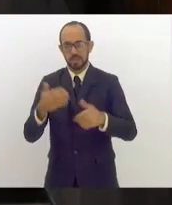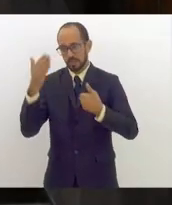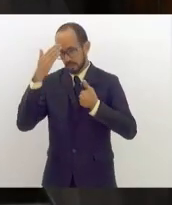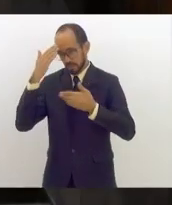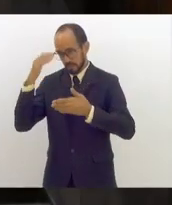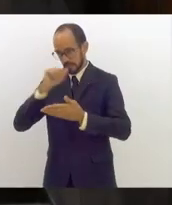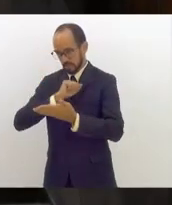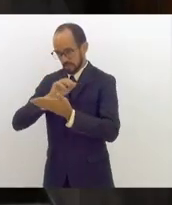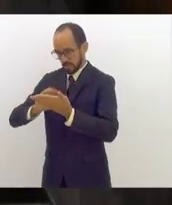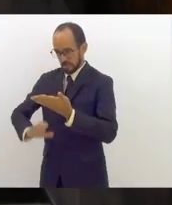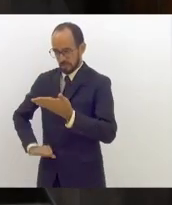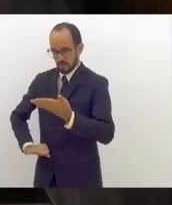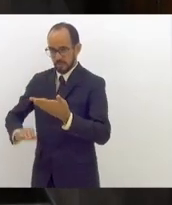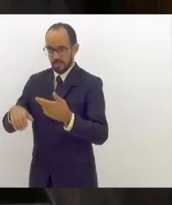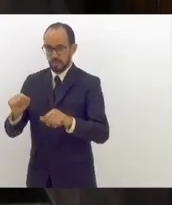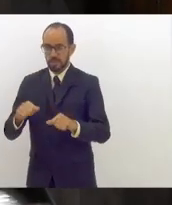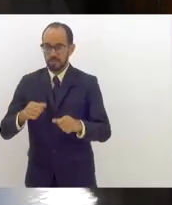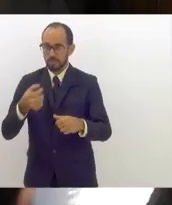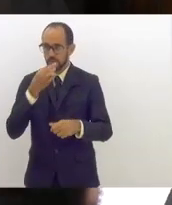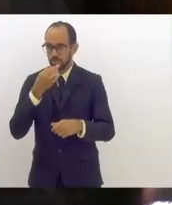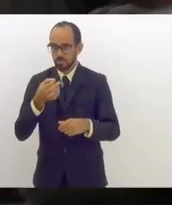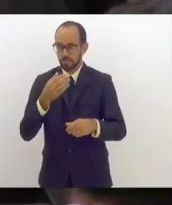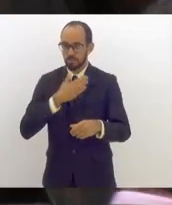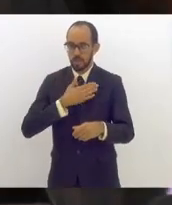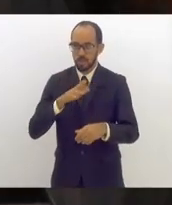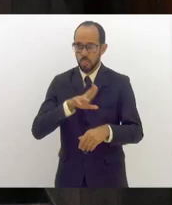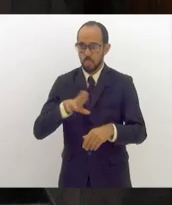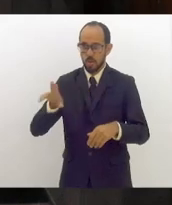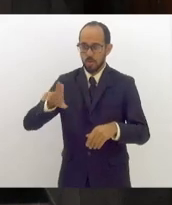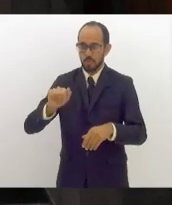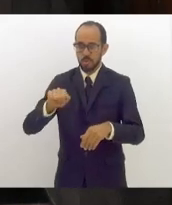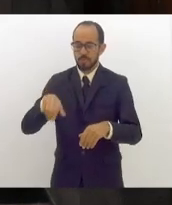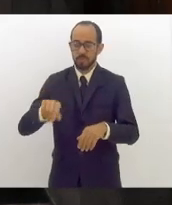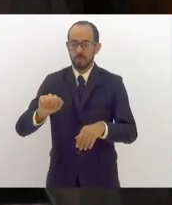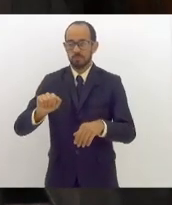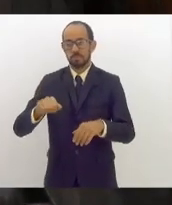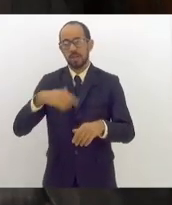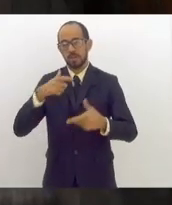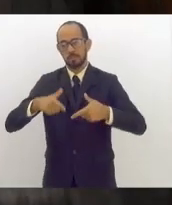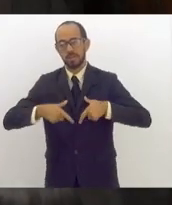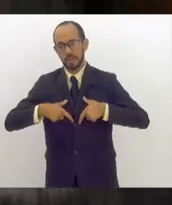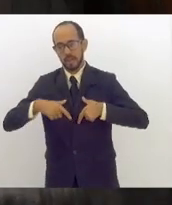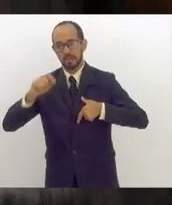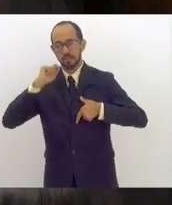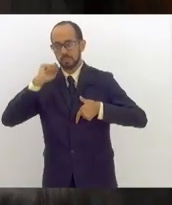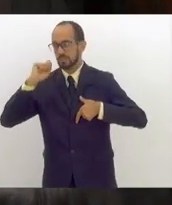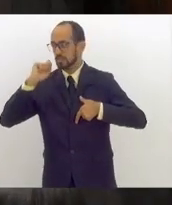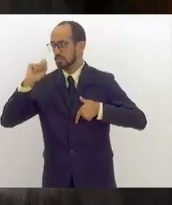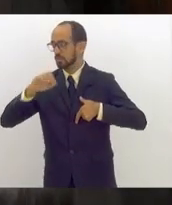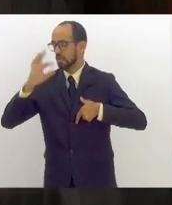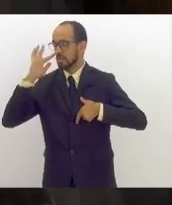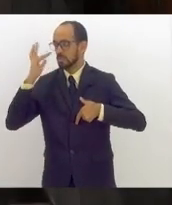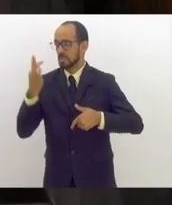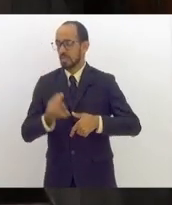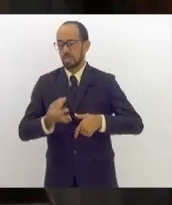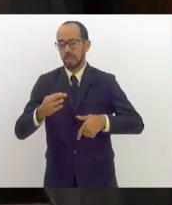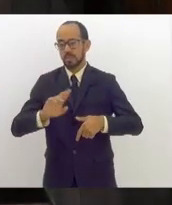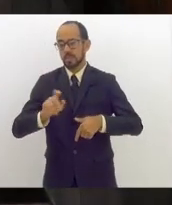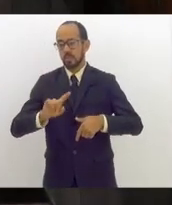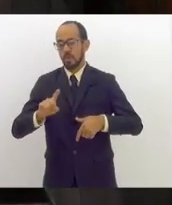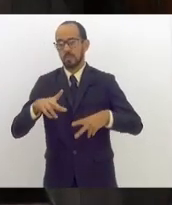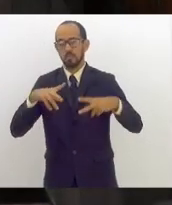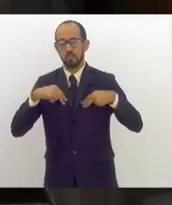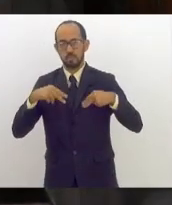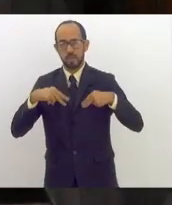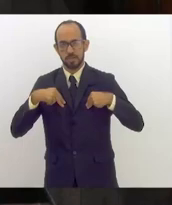alexiana pela indicação do meu nome para medalha Tiradentes eu tenho certeza que isso não se deu por nenhum mérito pessoal mas